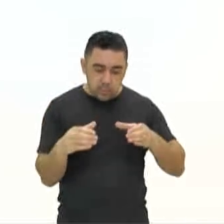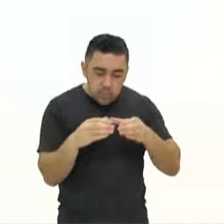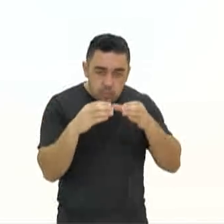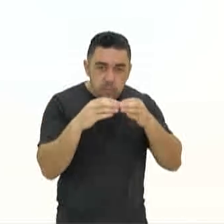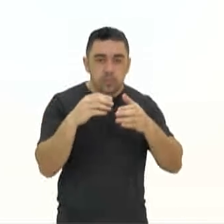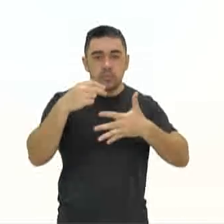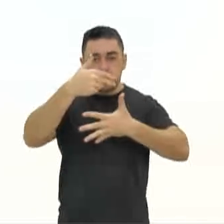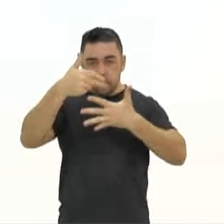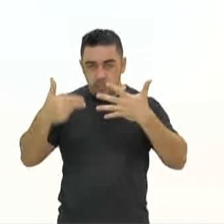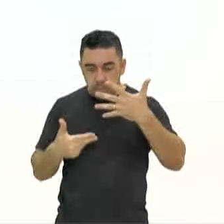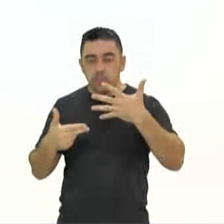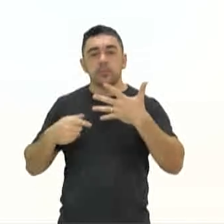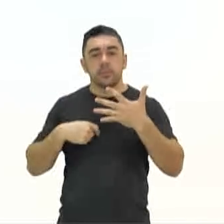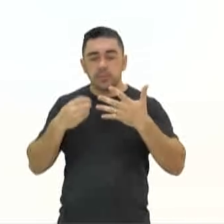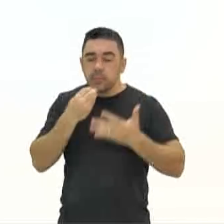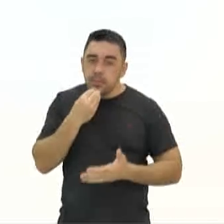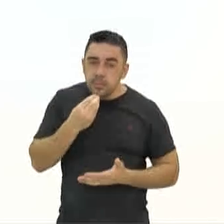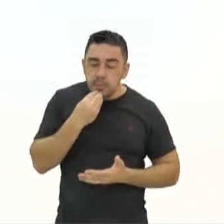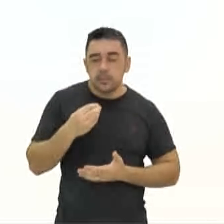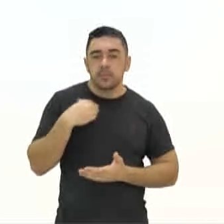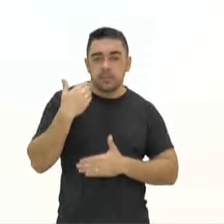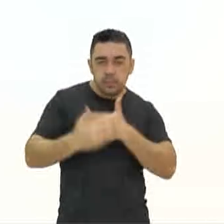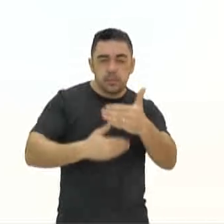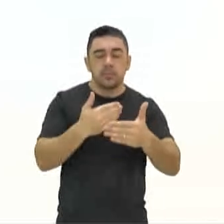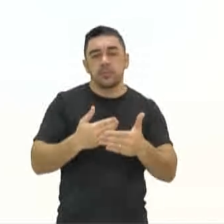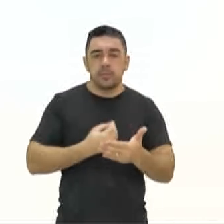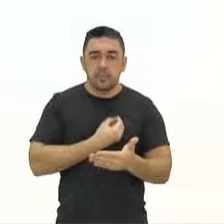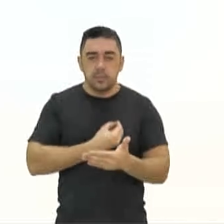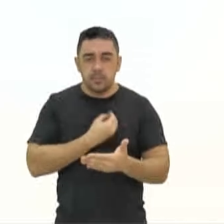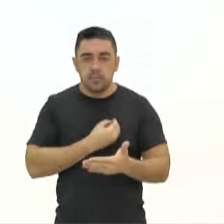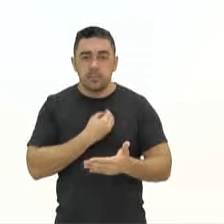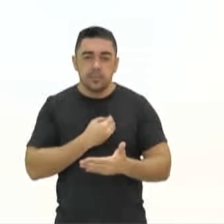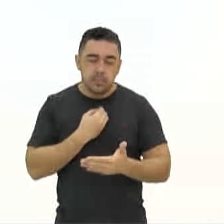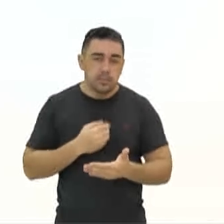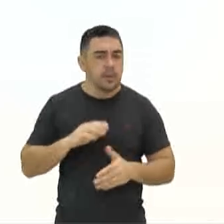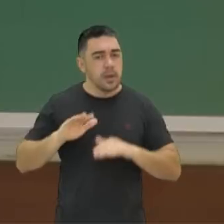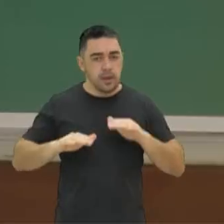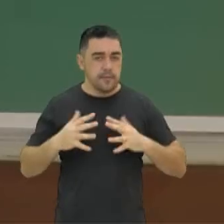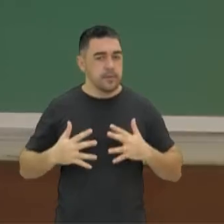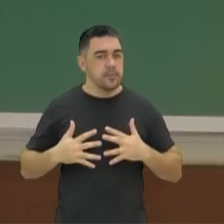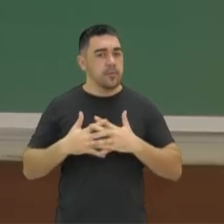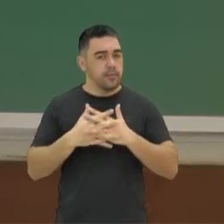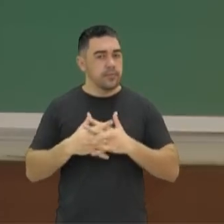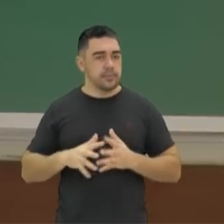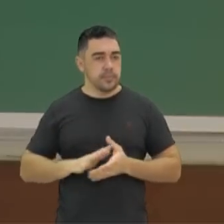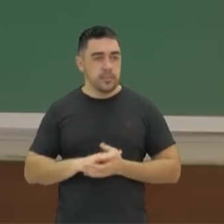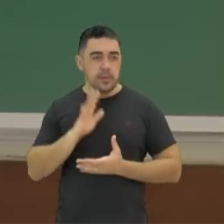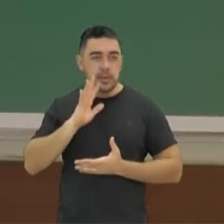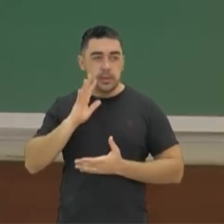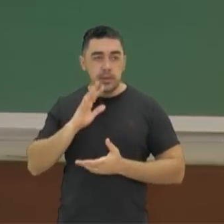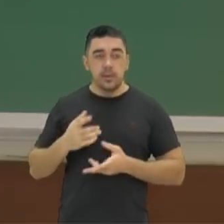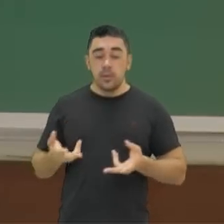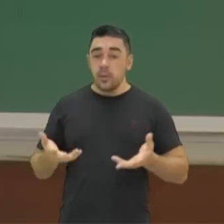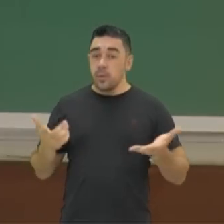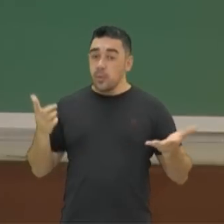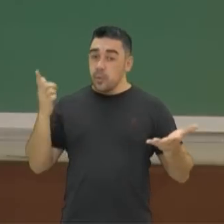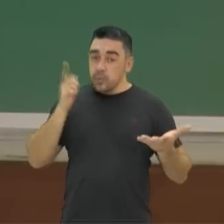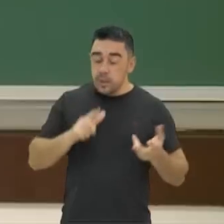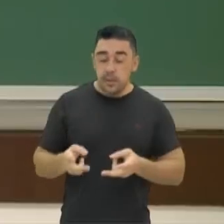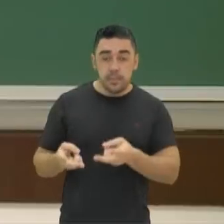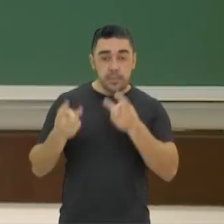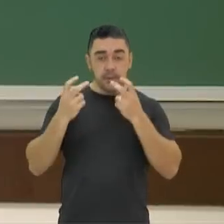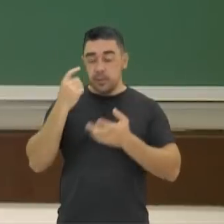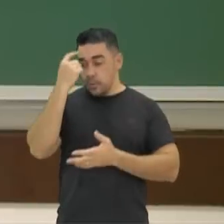das interações sociais para sobreviver e crescer, embora algumas vezes gere confusões. Olha que bacana, a gente consegue ver então